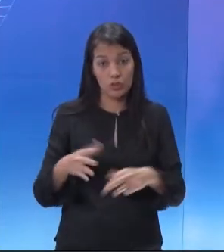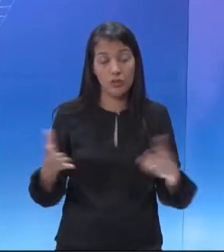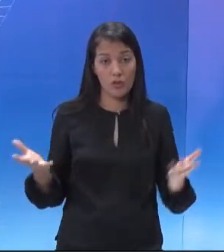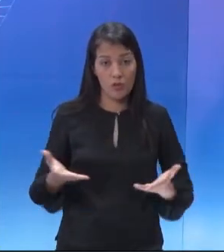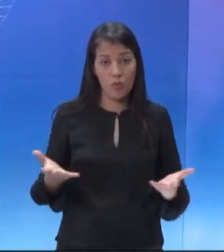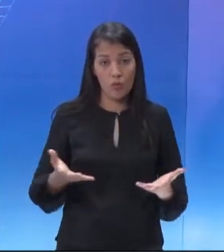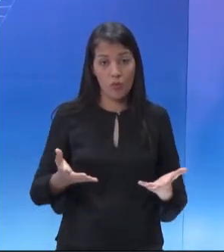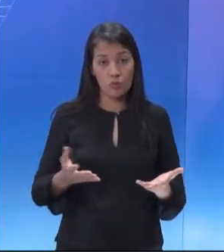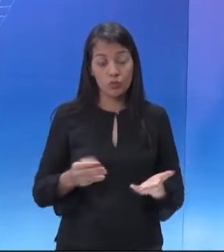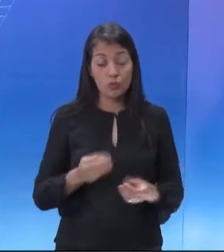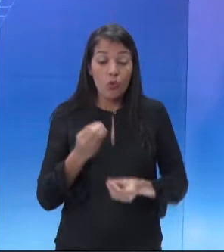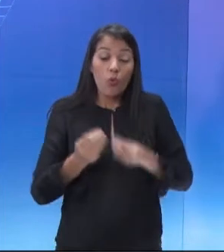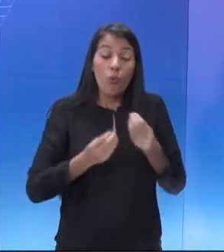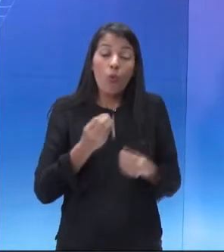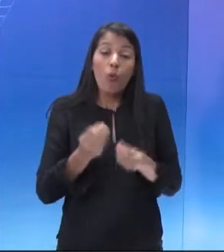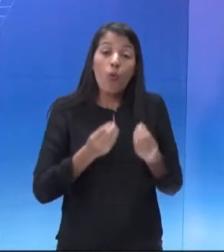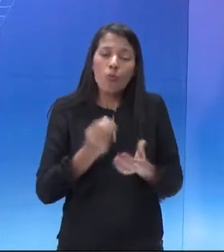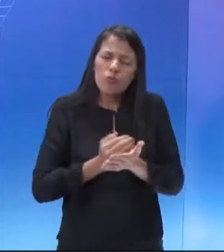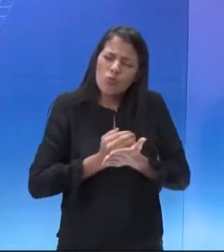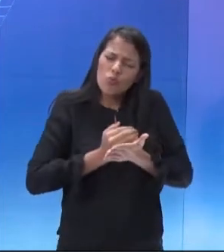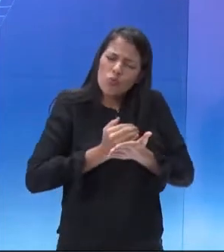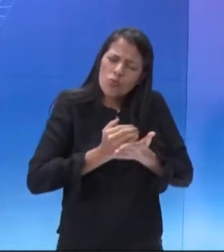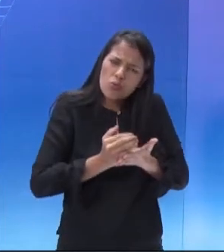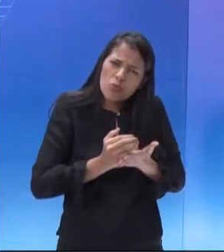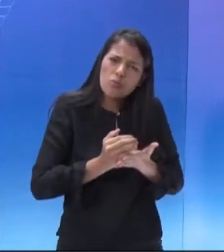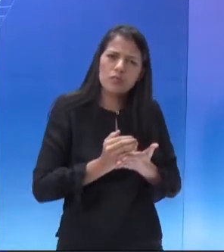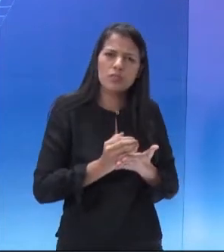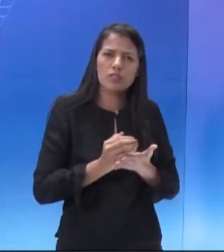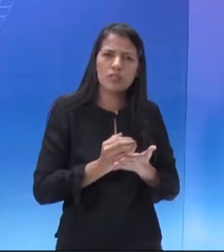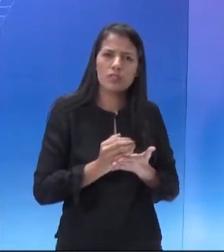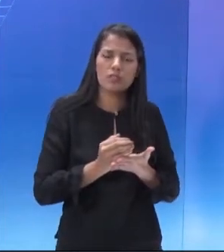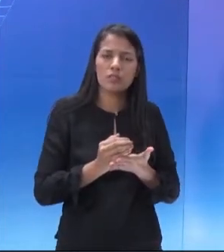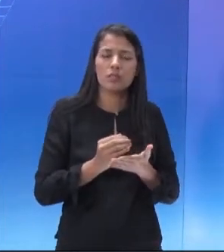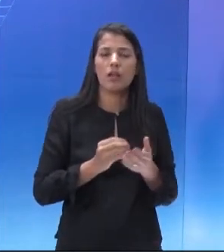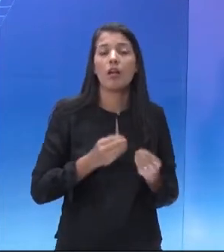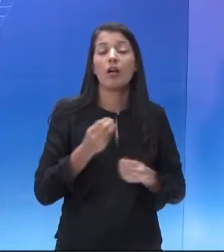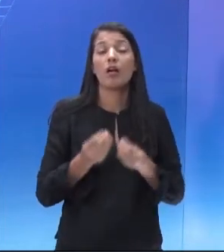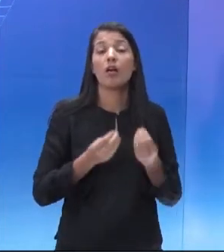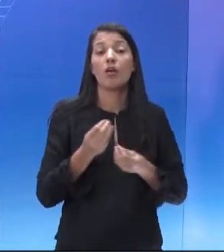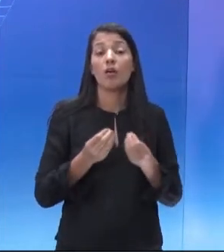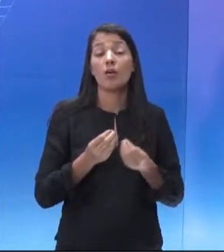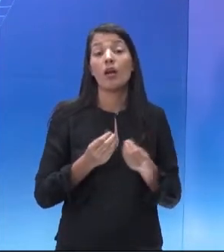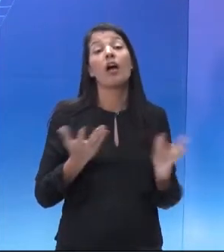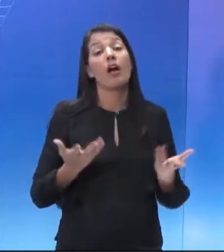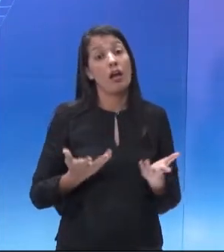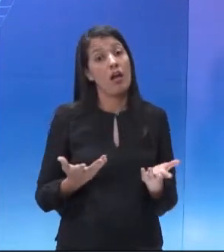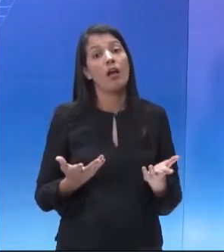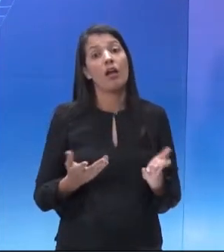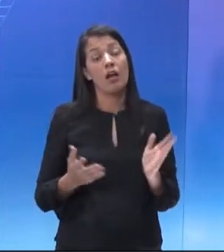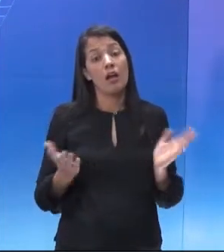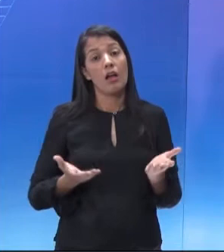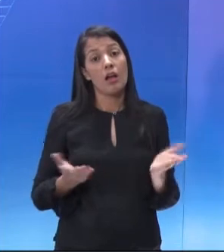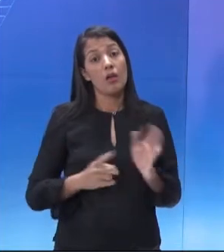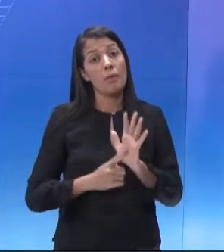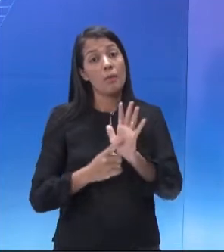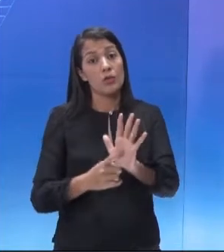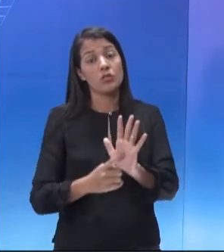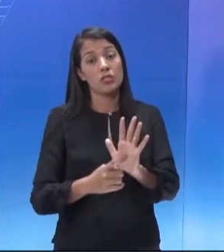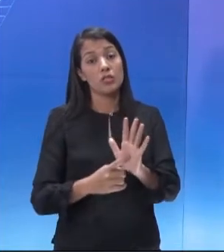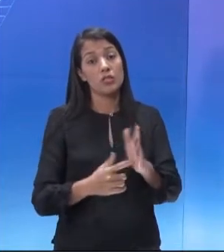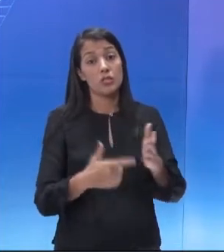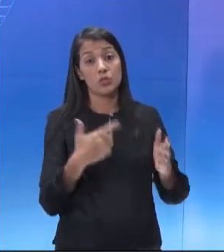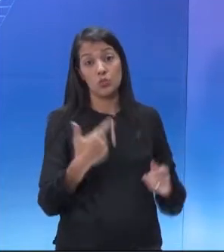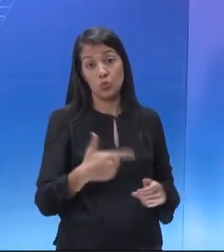você escreva o início do parágrafo. Você pode começar, nós estamos falando exatamente aí do 2º parágrafo, correto? Que será o